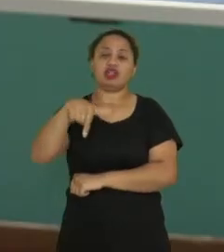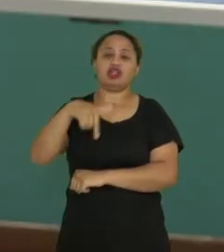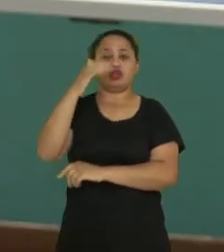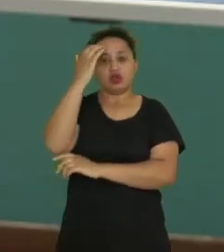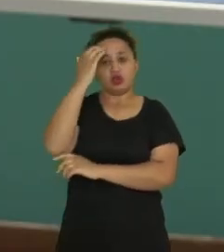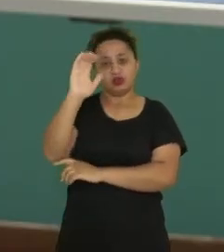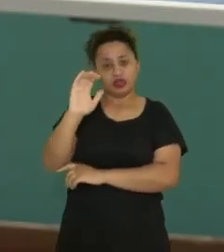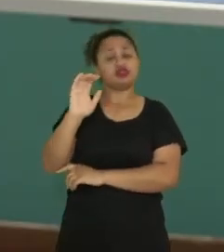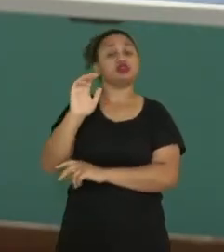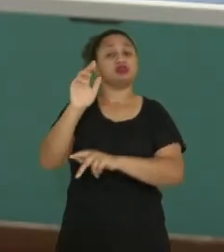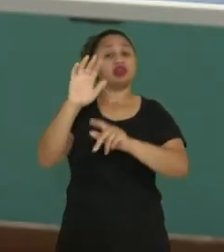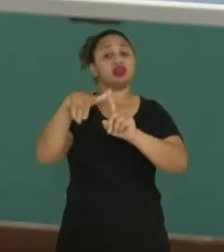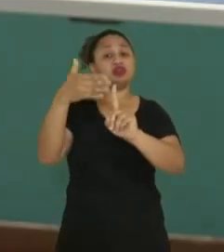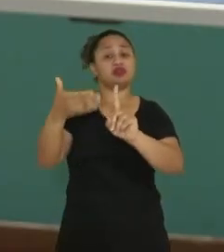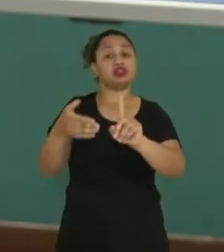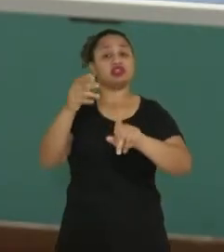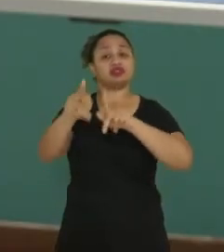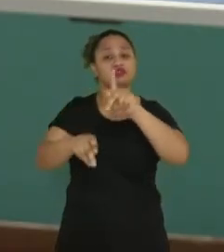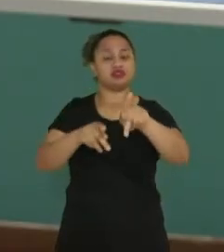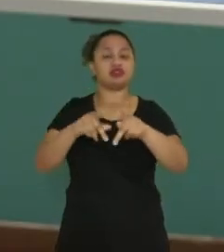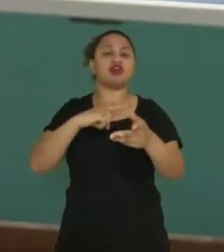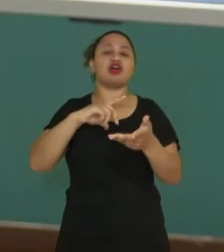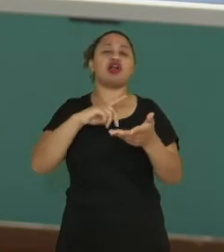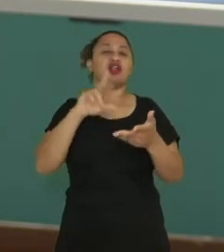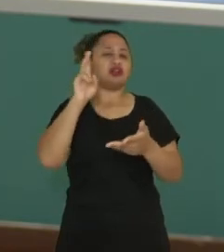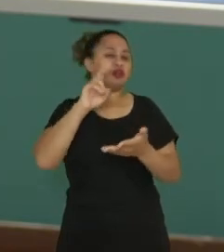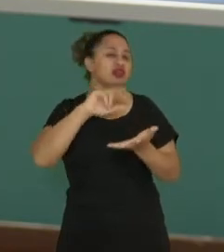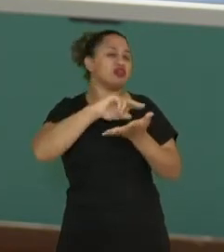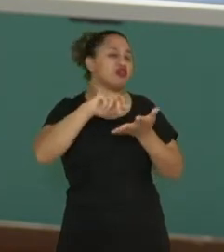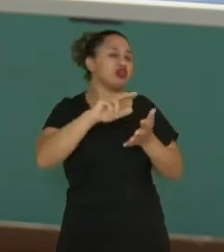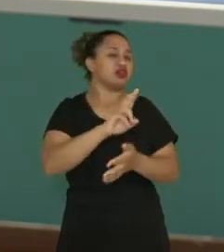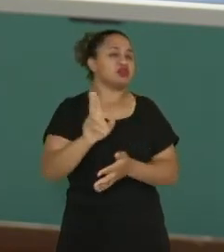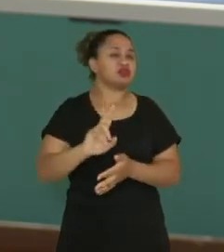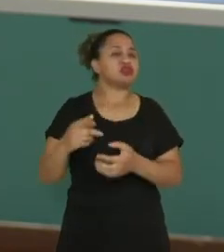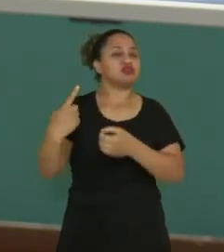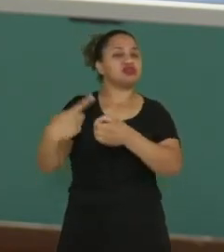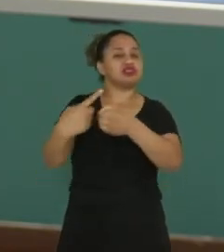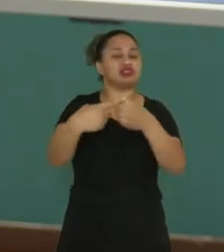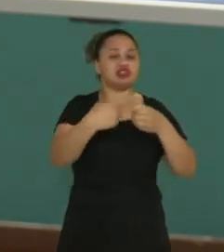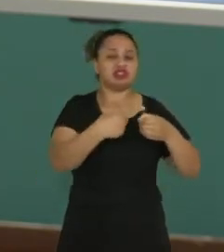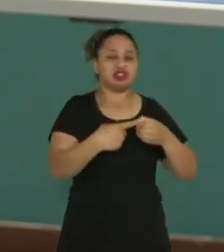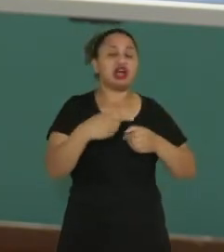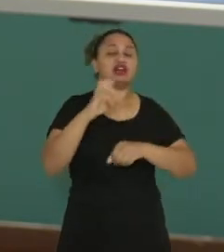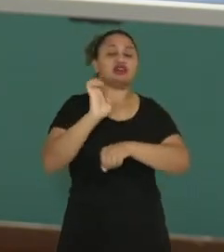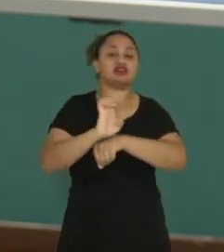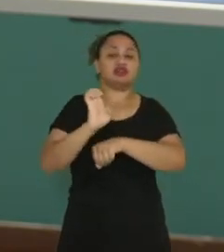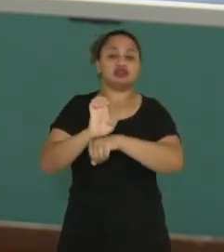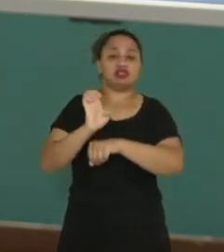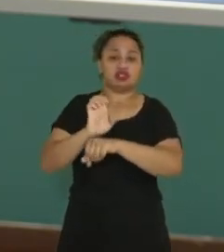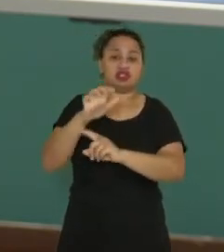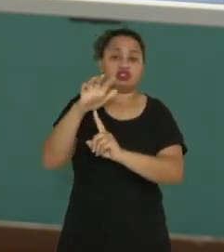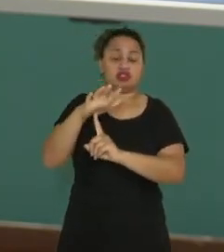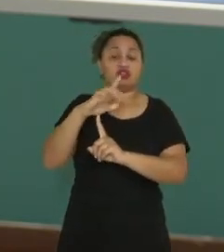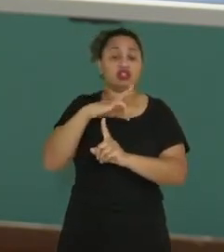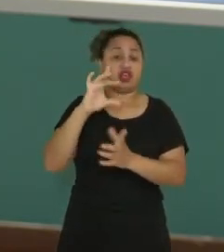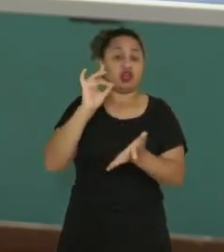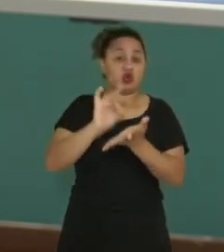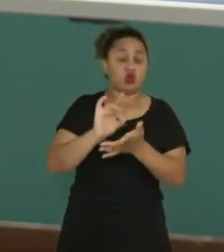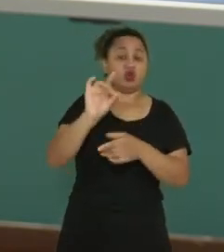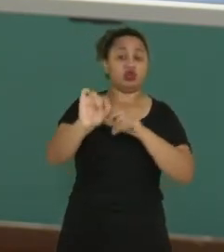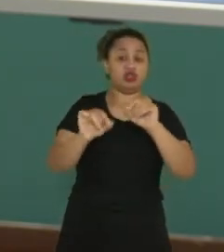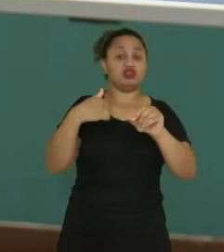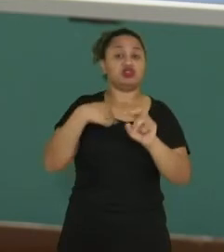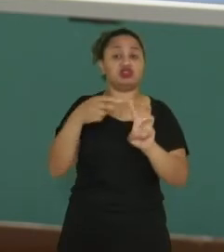né? Lembrando aí que vários nomes de cidades do Paraná são nomes aí de origem indígena, como por